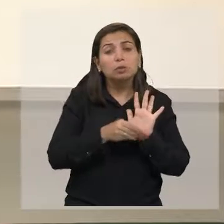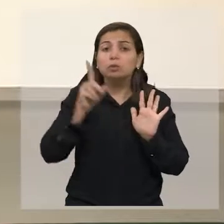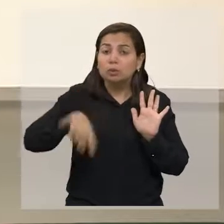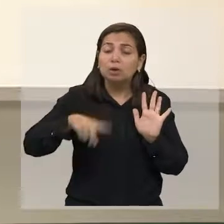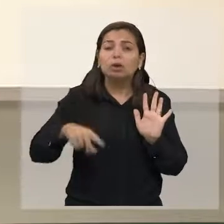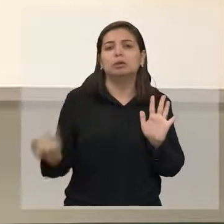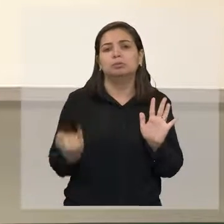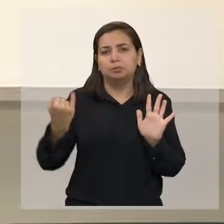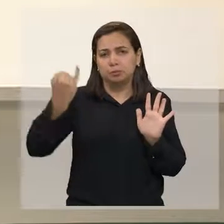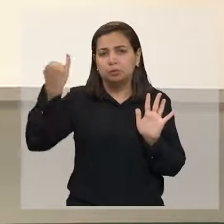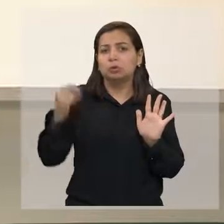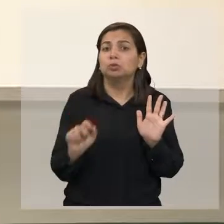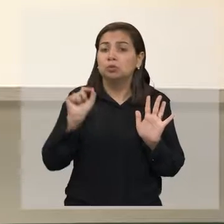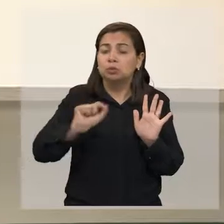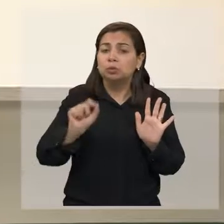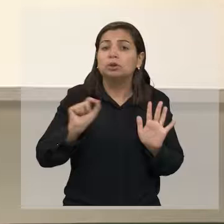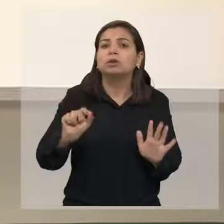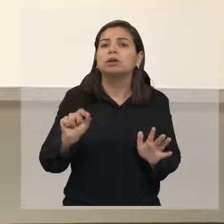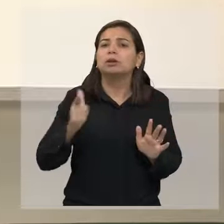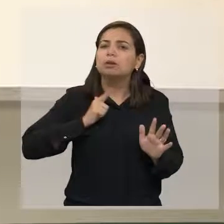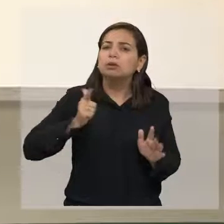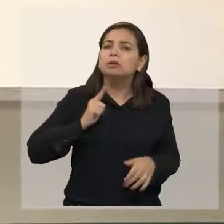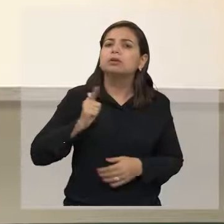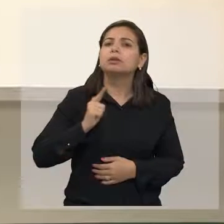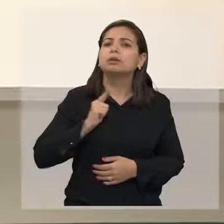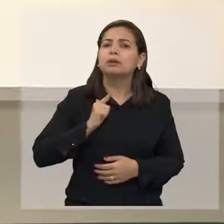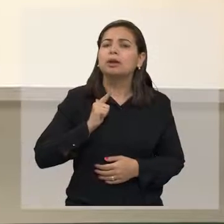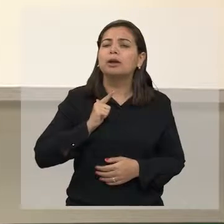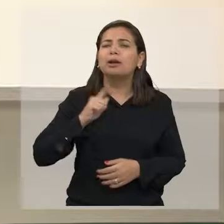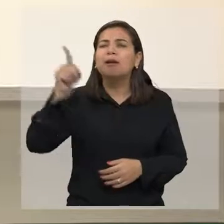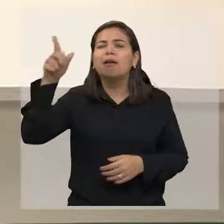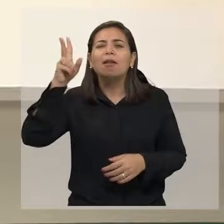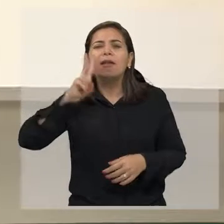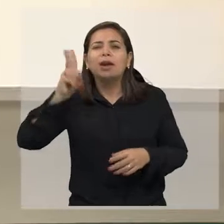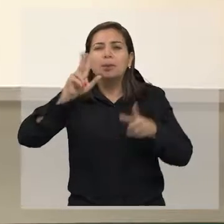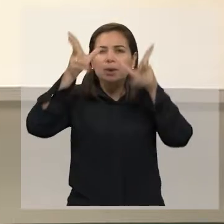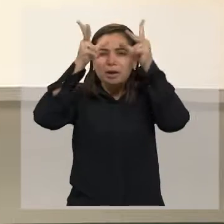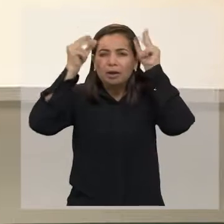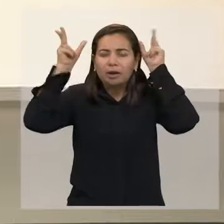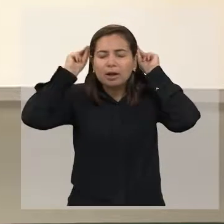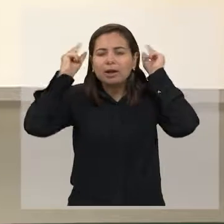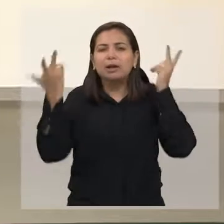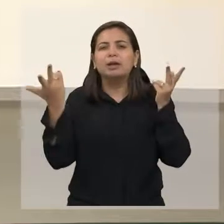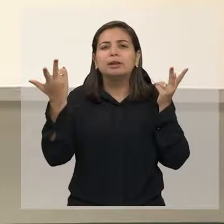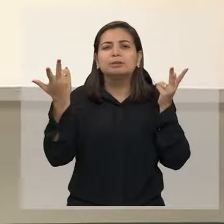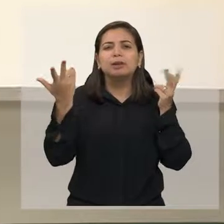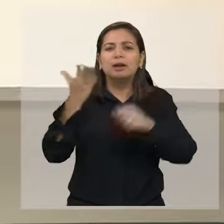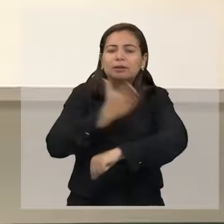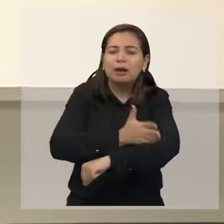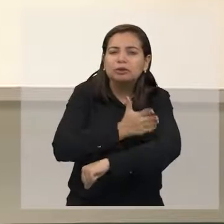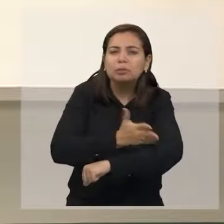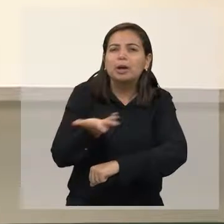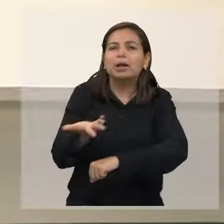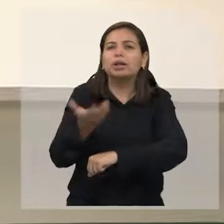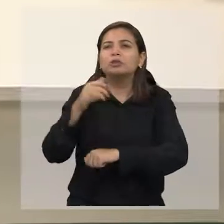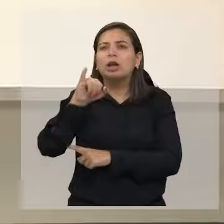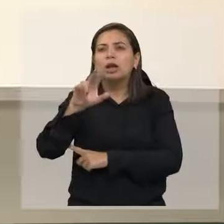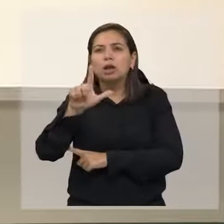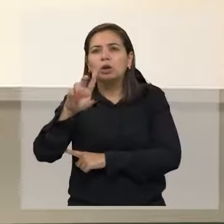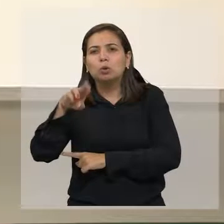que remetem para a Grécia Antiga, para a Idade Média, para o Iluminismo, né?